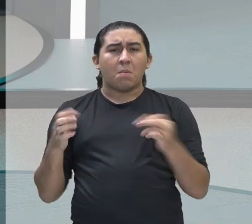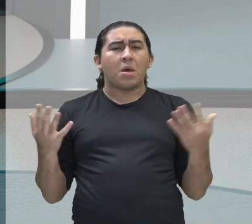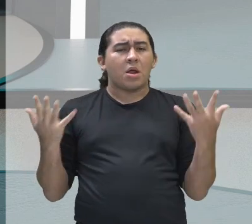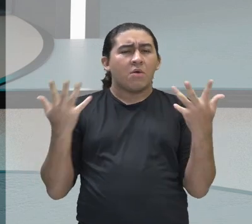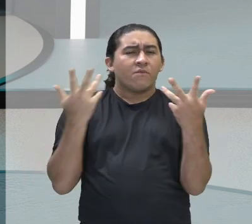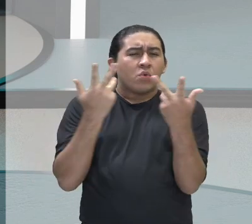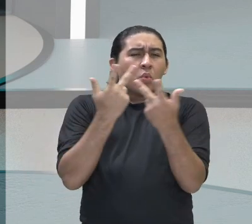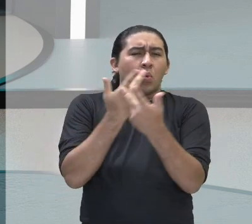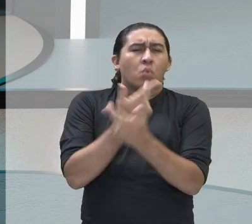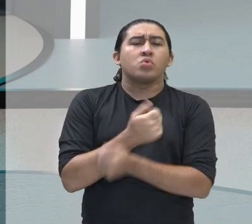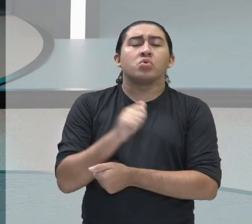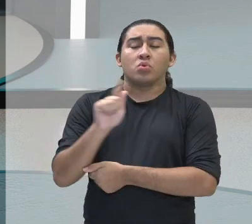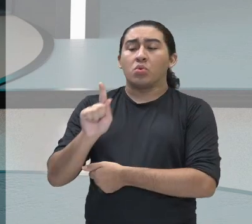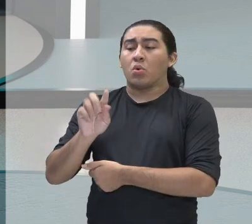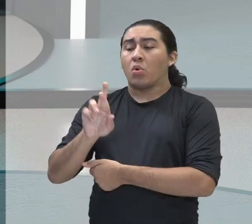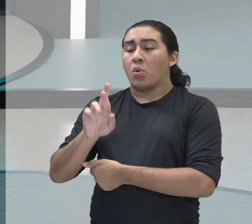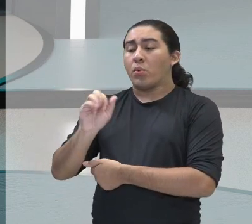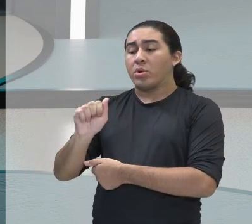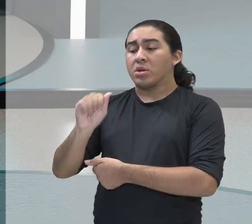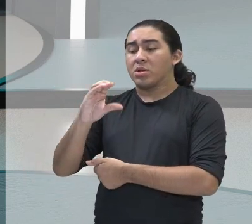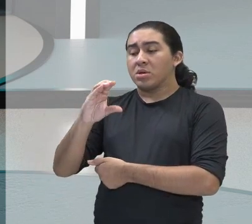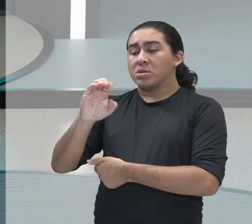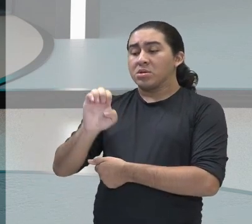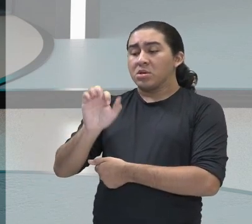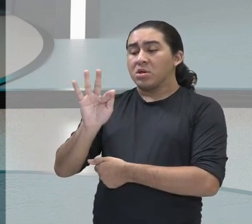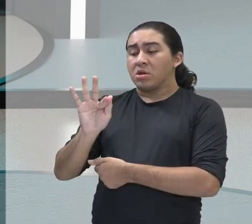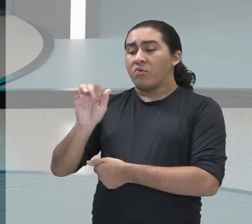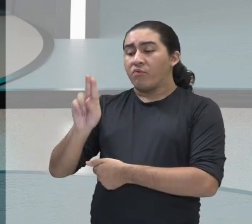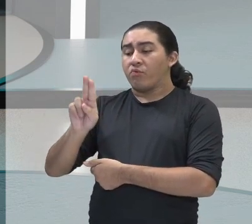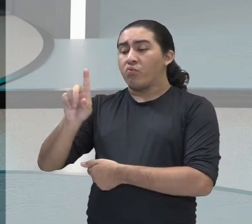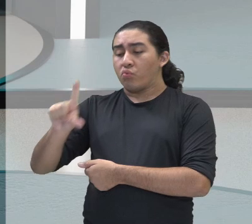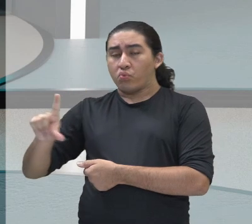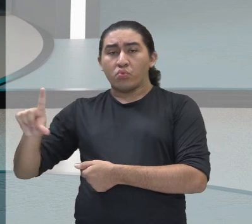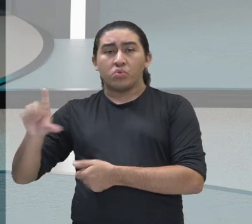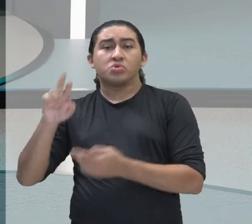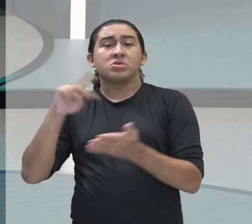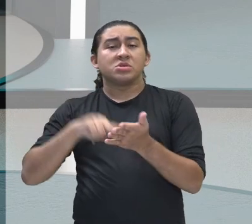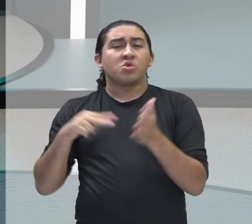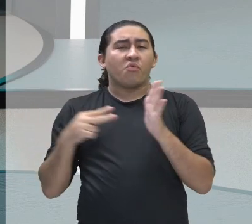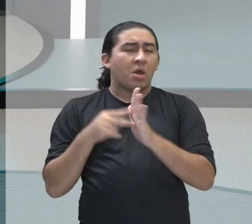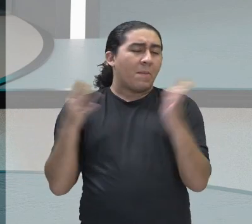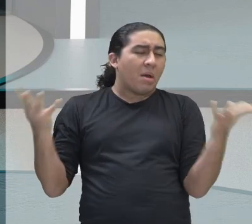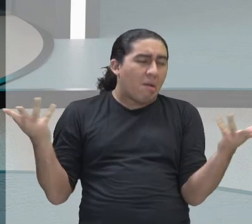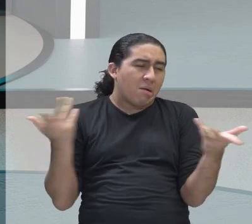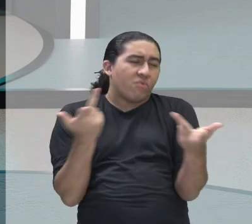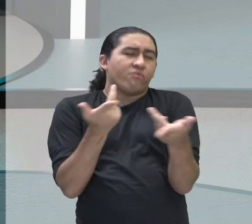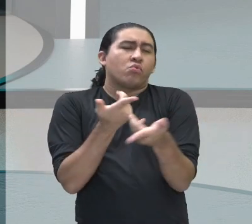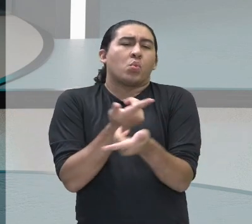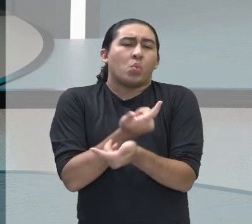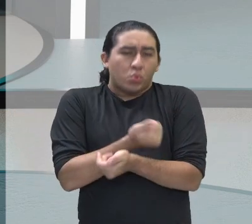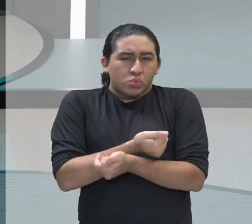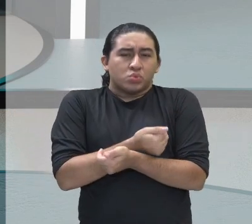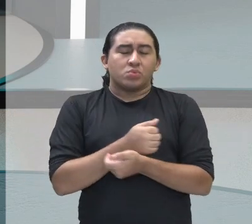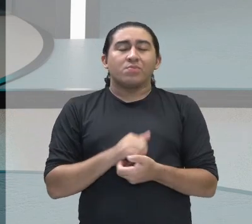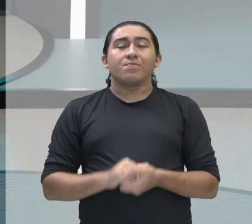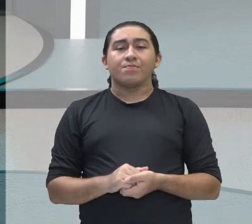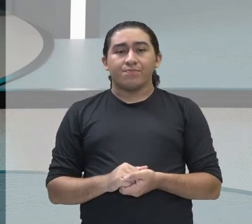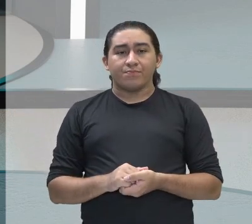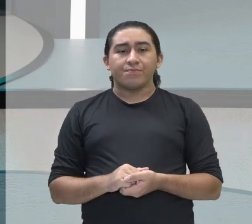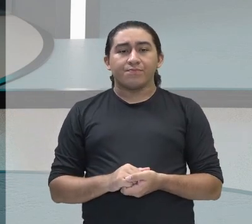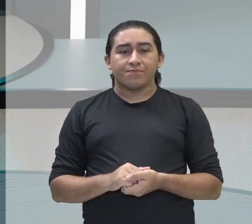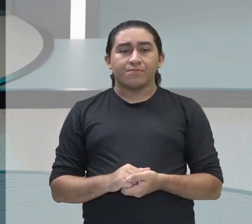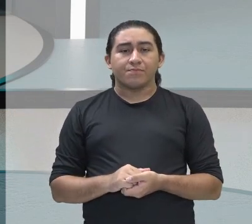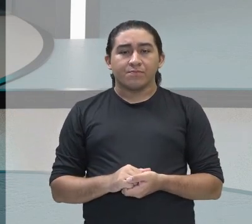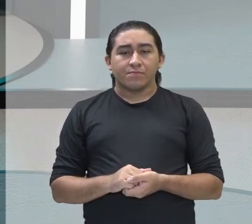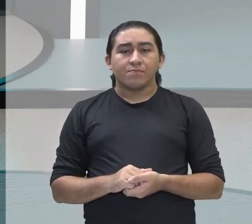o finalzinho full que nós aplicamos nas palavras, ele indica cheio de. Grace é cheio de graça, então, né? Aliás,